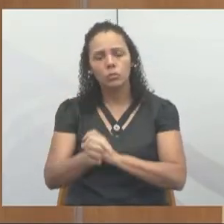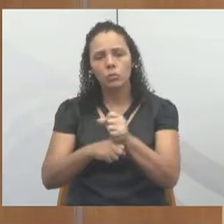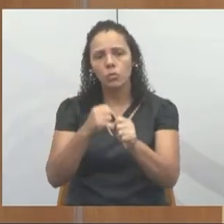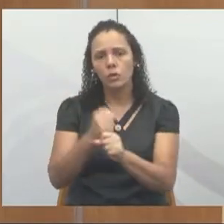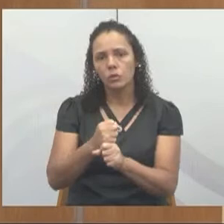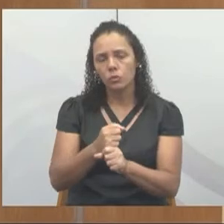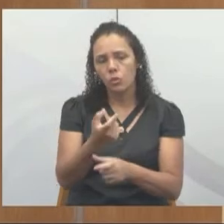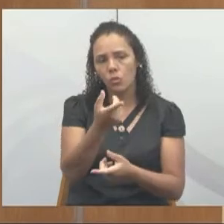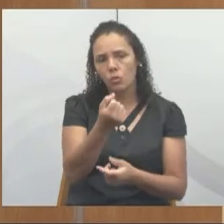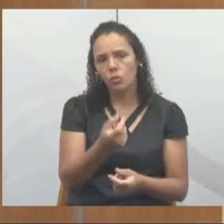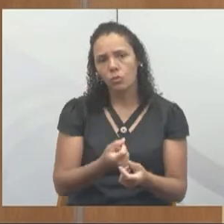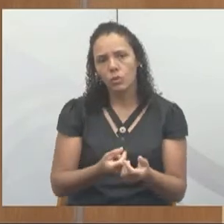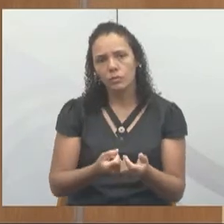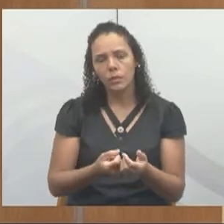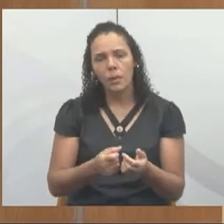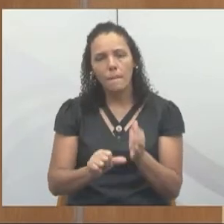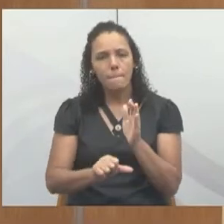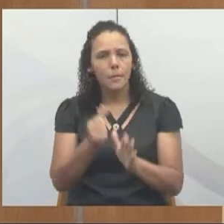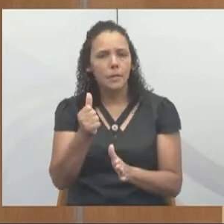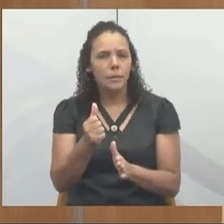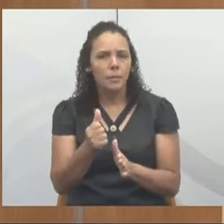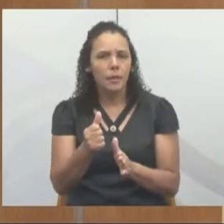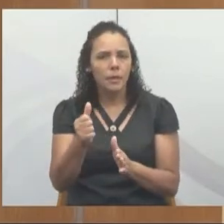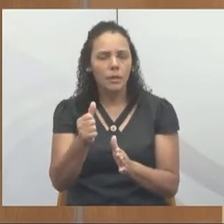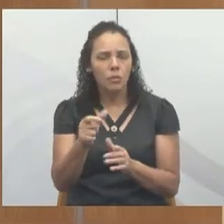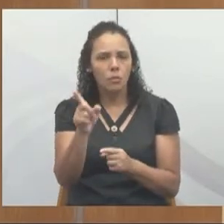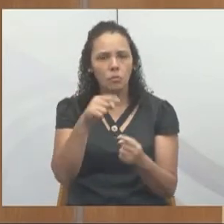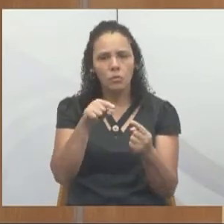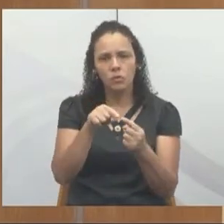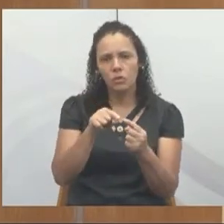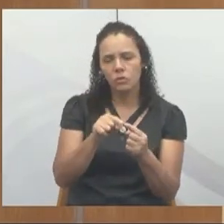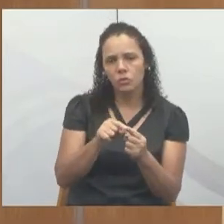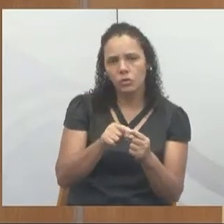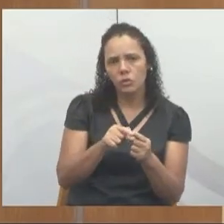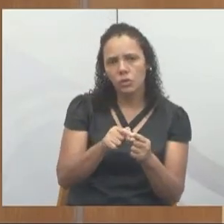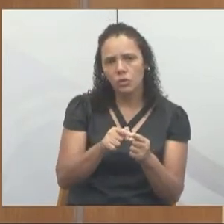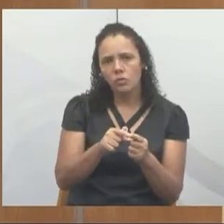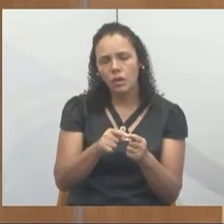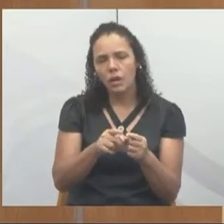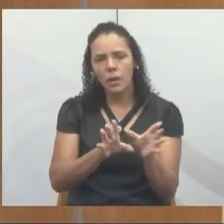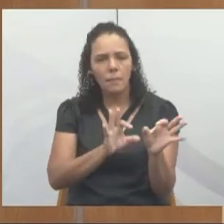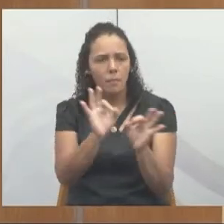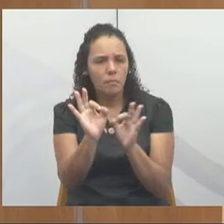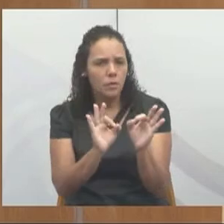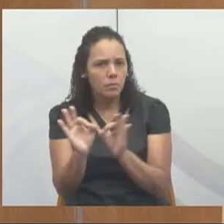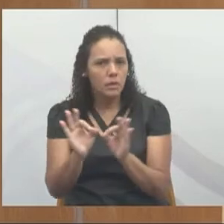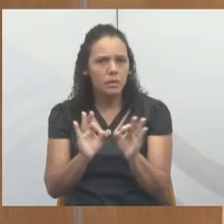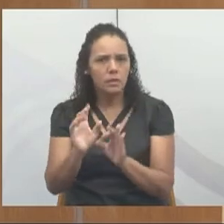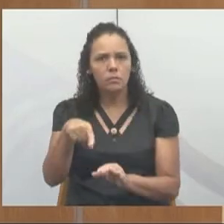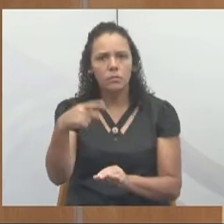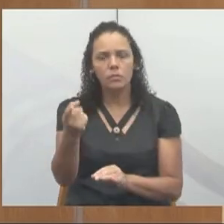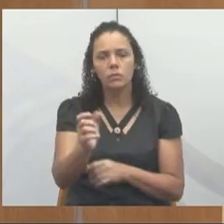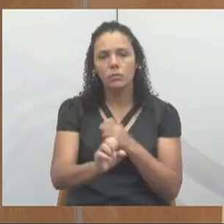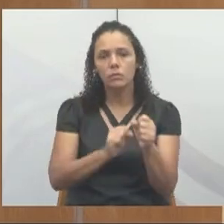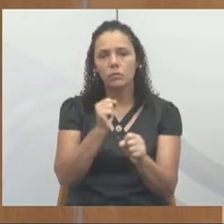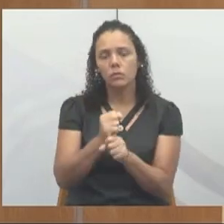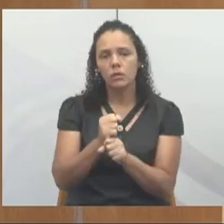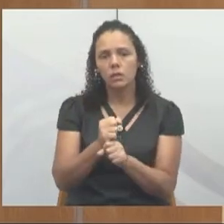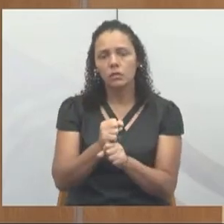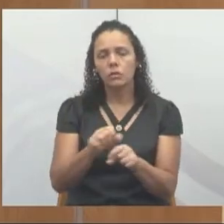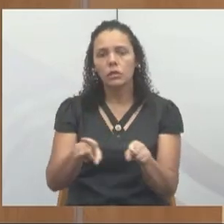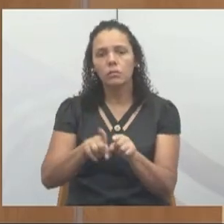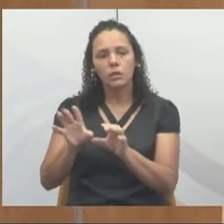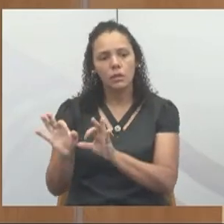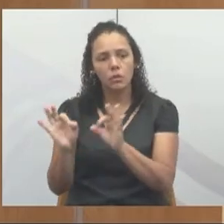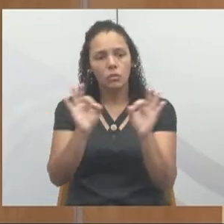gente tem que fazer um trabalho de estimativa de receitas, então a gente estima essas receitas para o próximo ano, a gente faz todo o